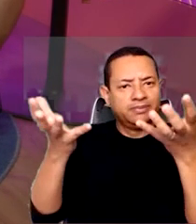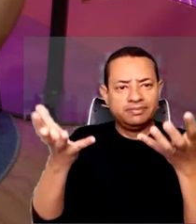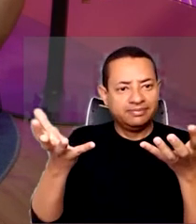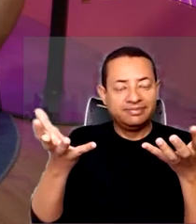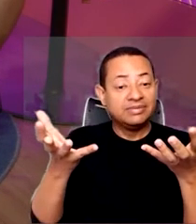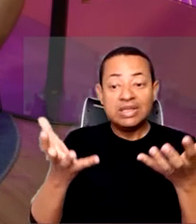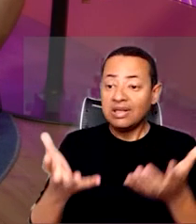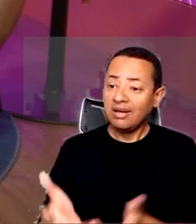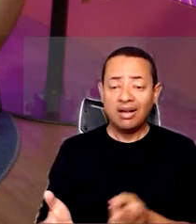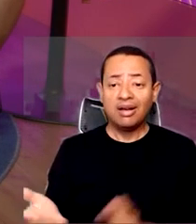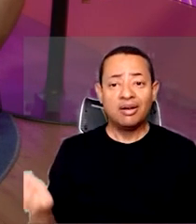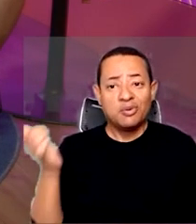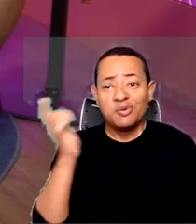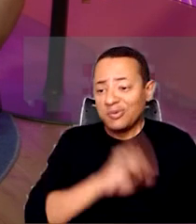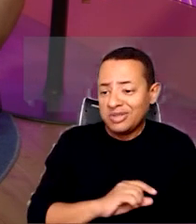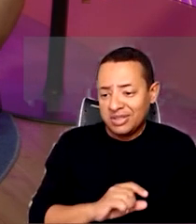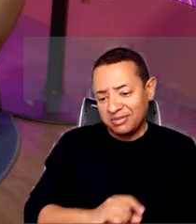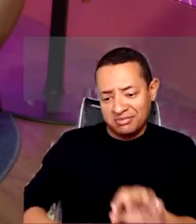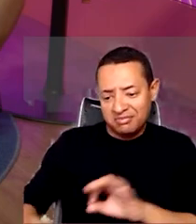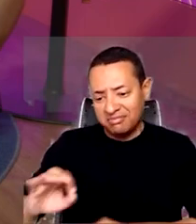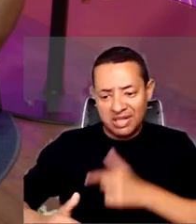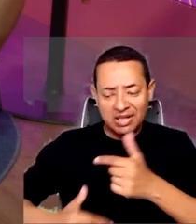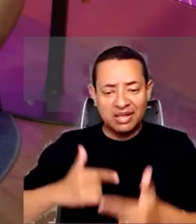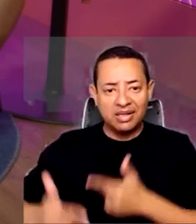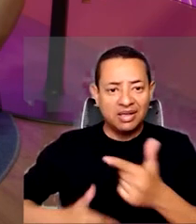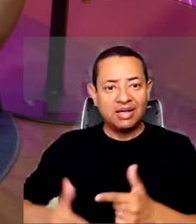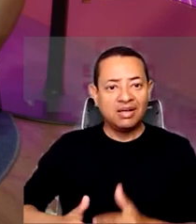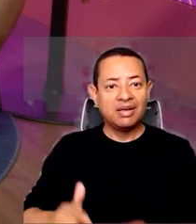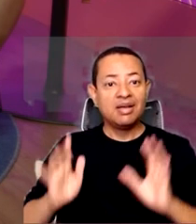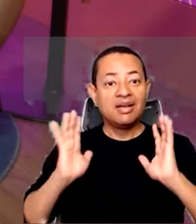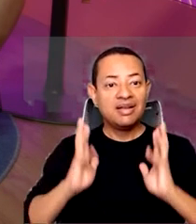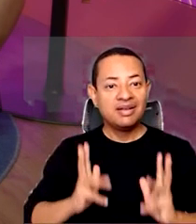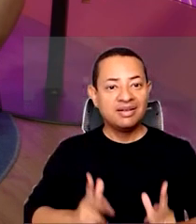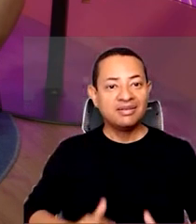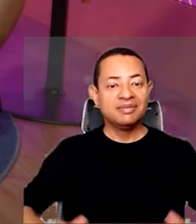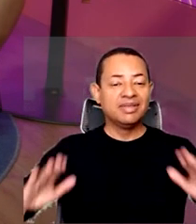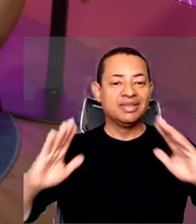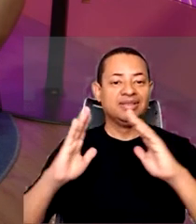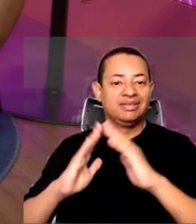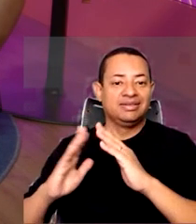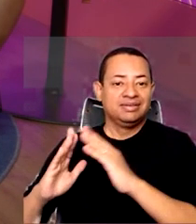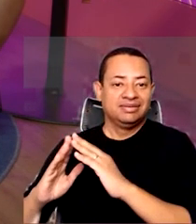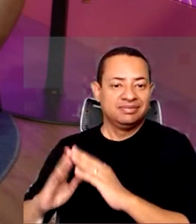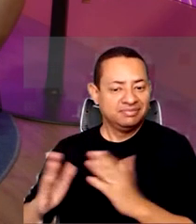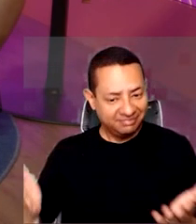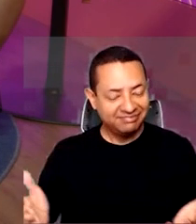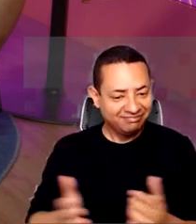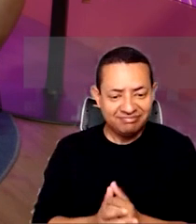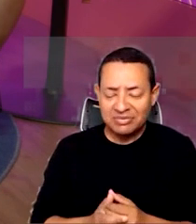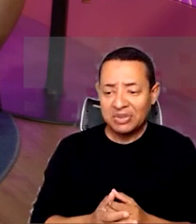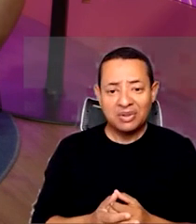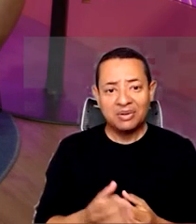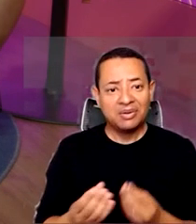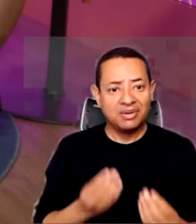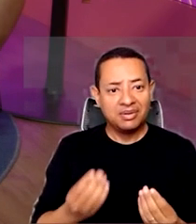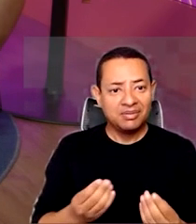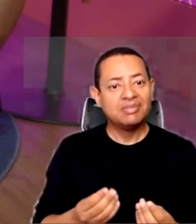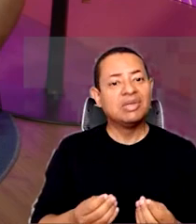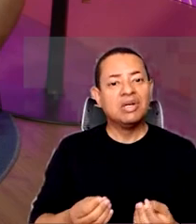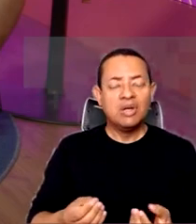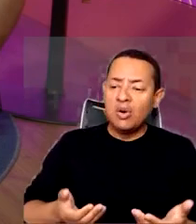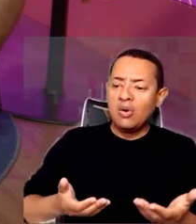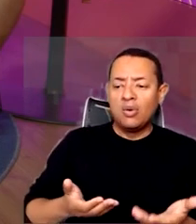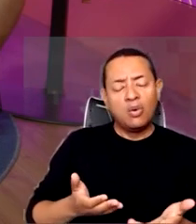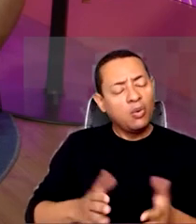ela inovou na atividade de limpezas domésticas na com esta questão